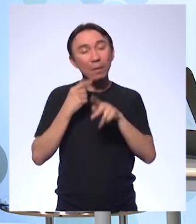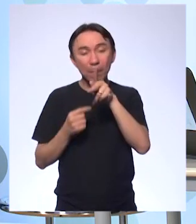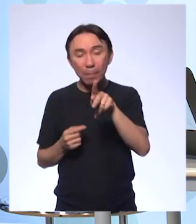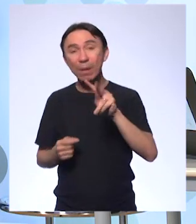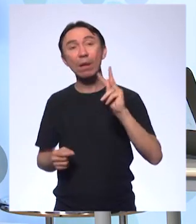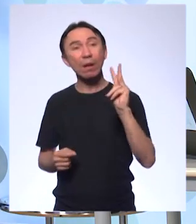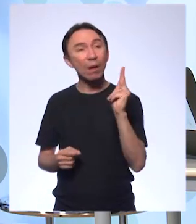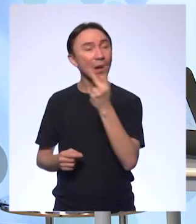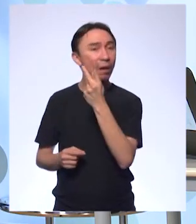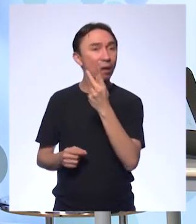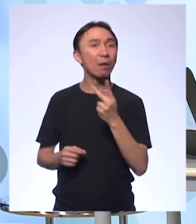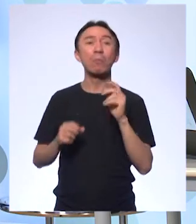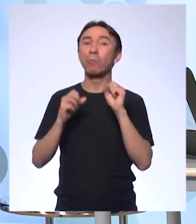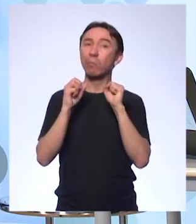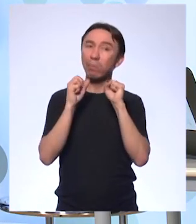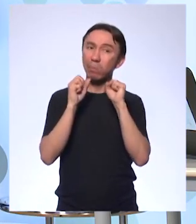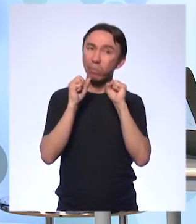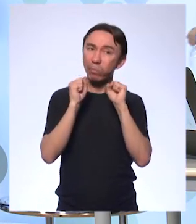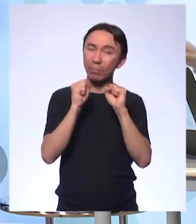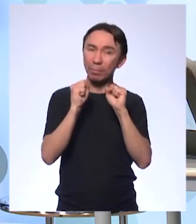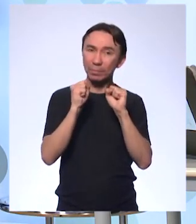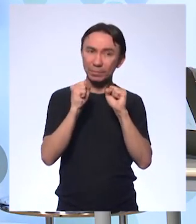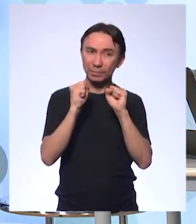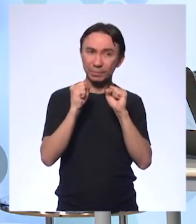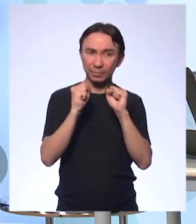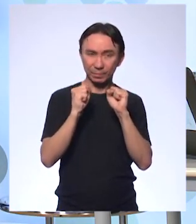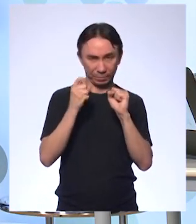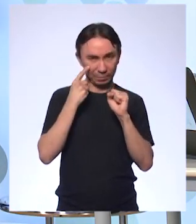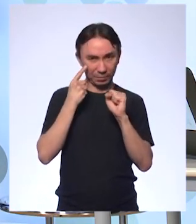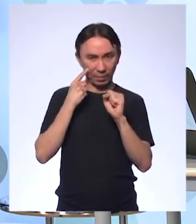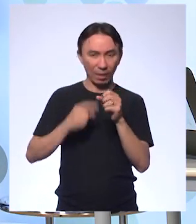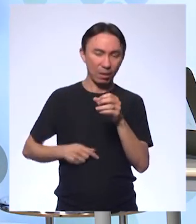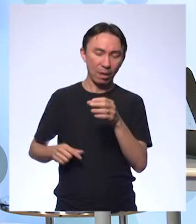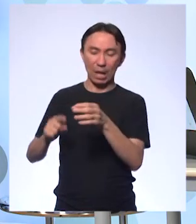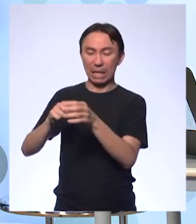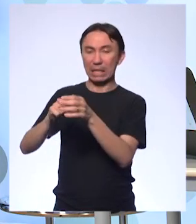eu posso ter essa água que são embasada da fonte,